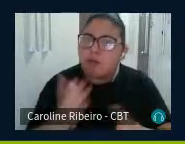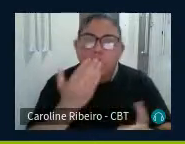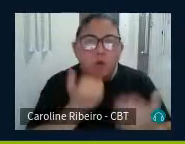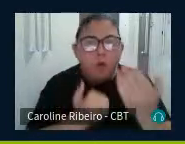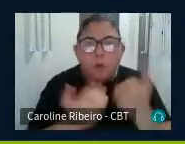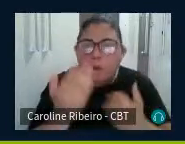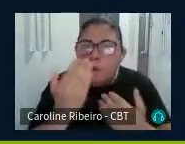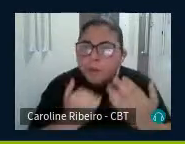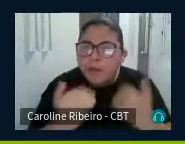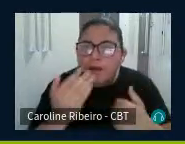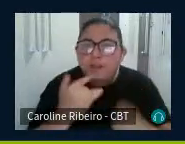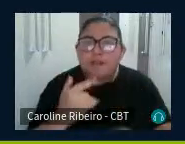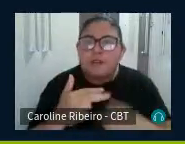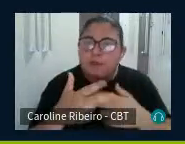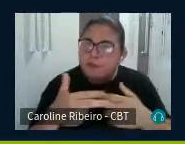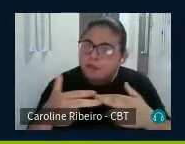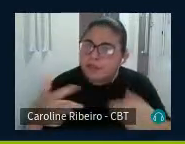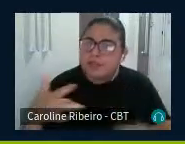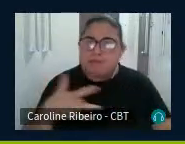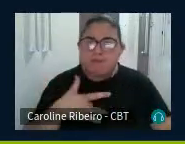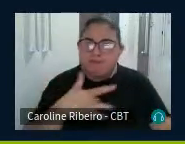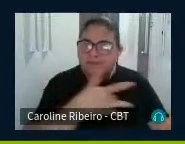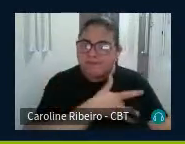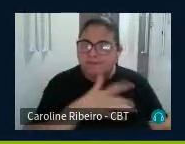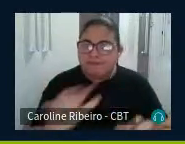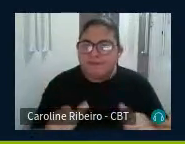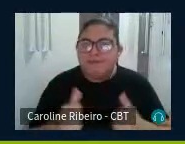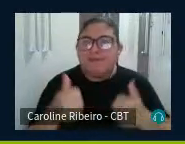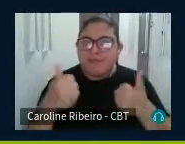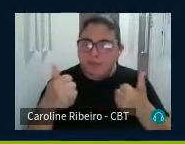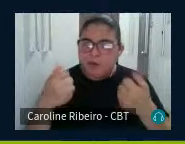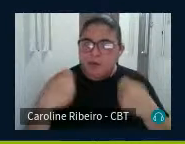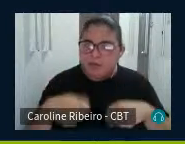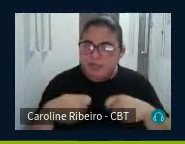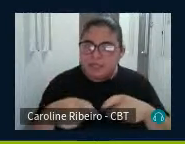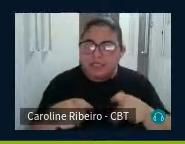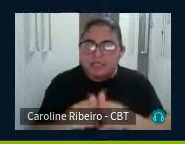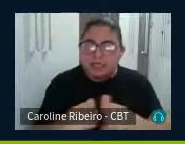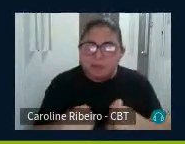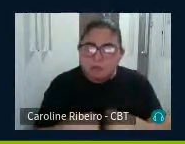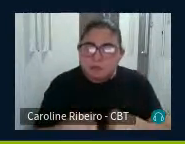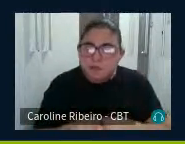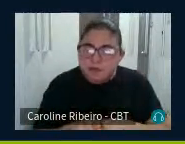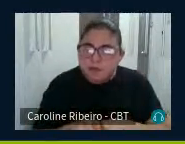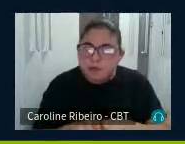preferencialmente com coisas naturais, mas o que você está acostumado. Seus amigos, é fundamental.